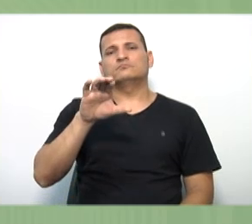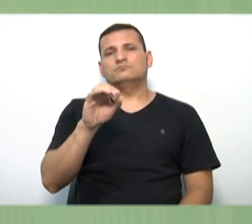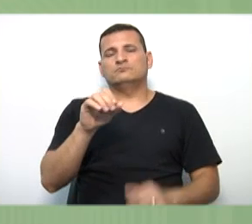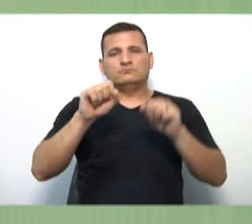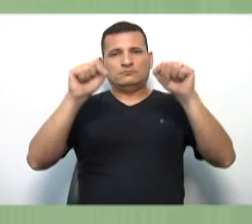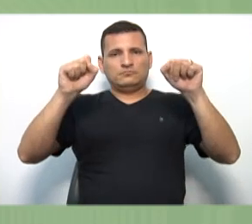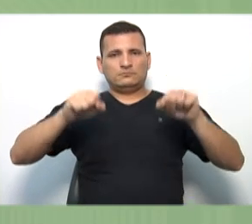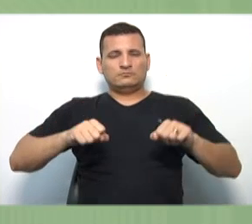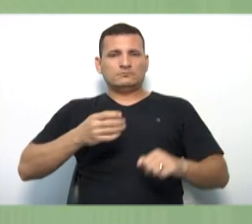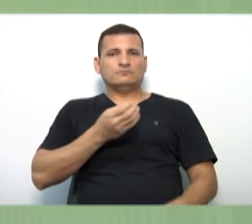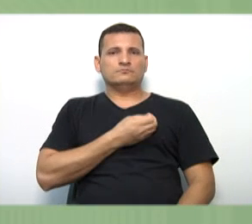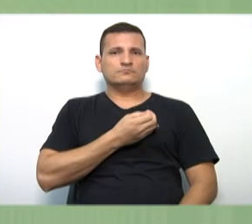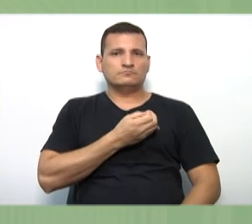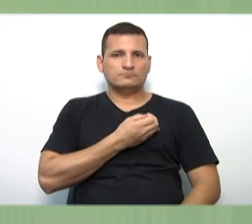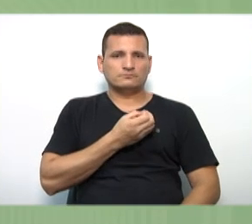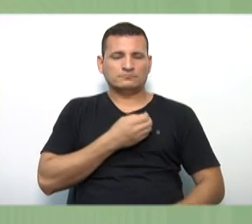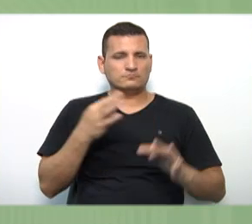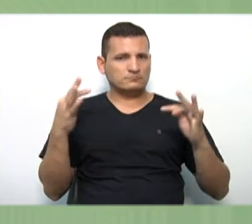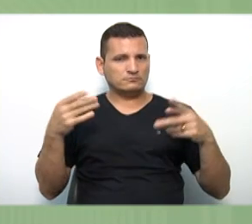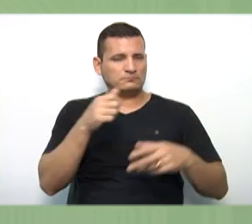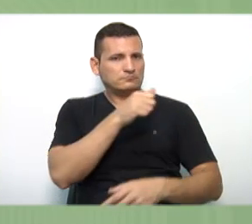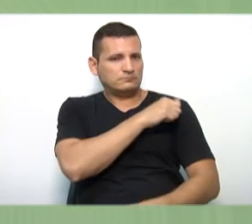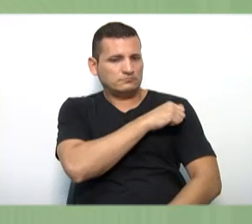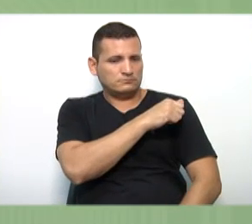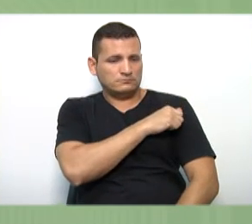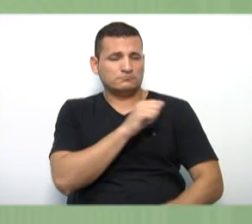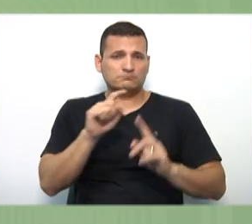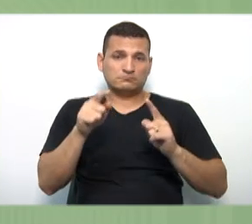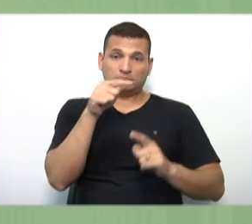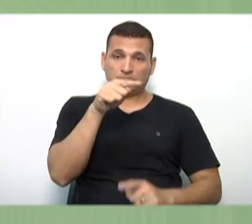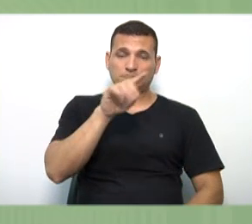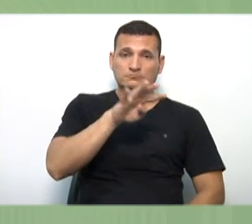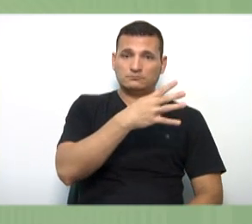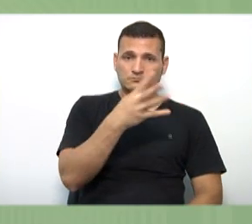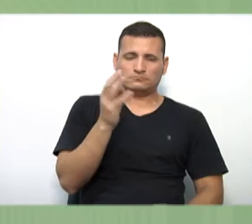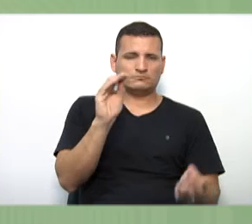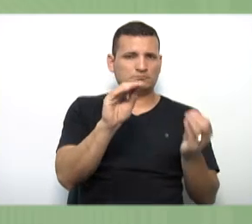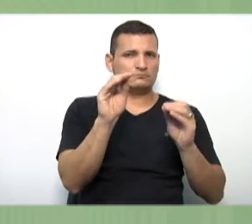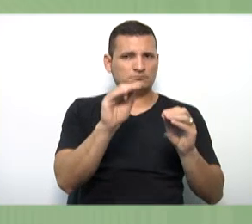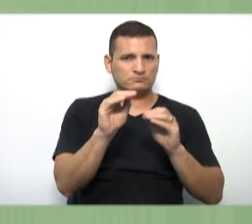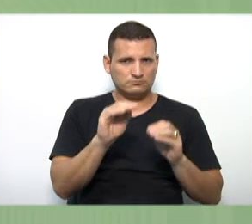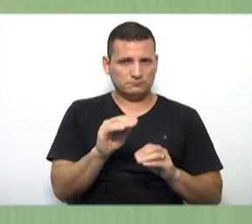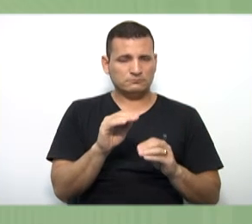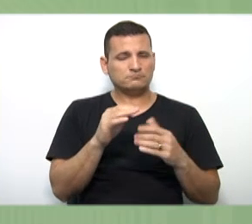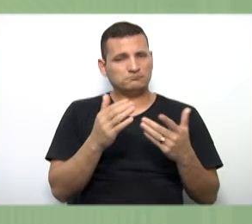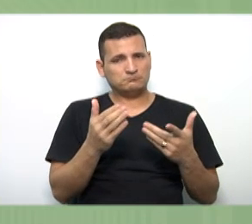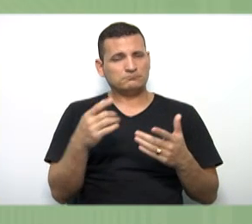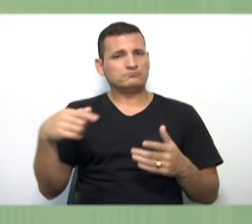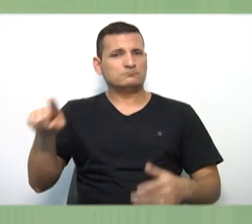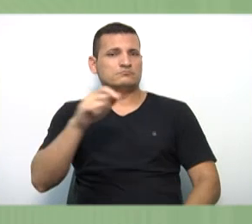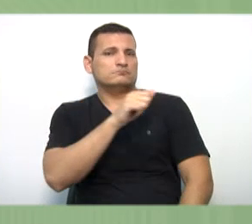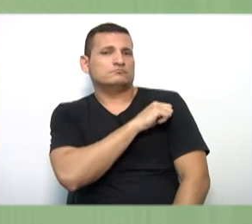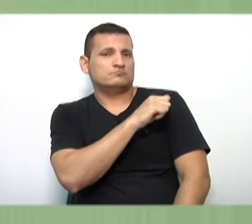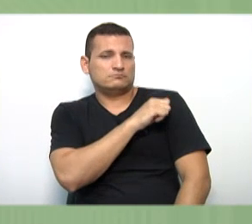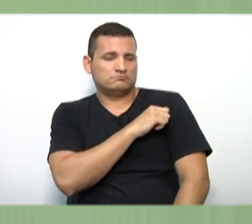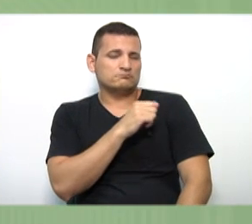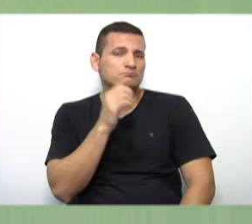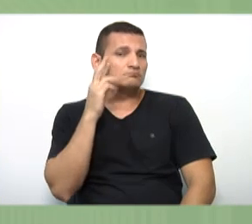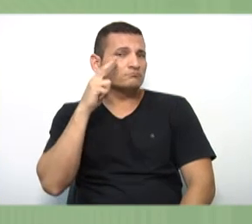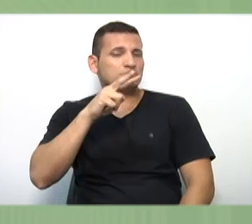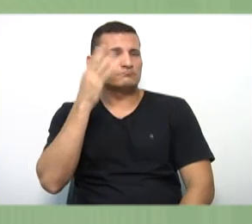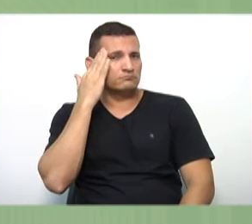ele lança na planilha que ele recebeu da coordenação do curso e aí eles vão poder saber os alunos que precisam